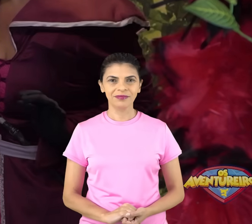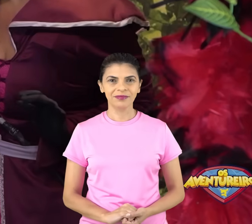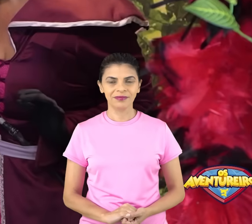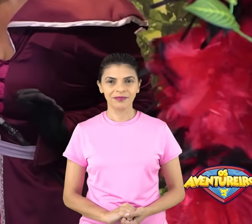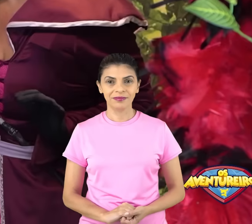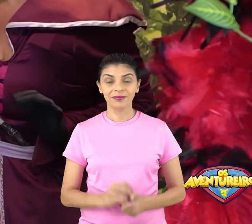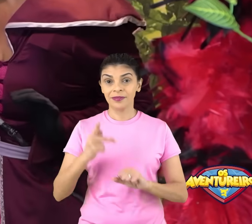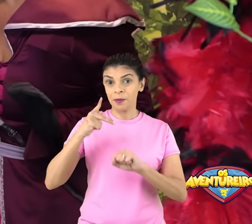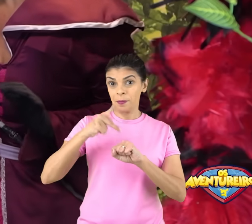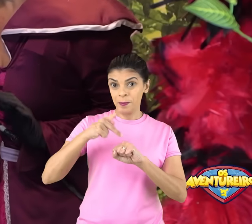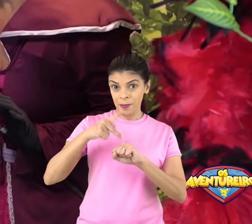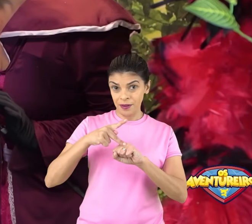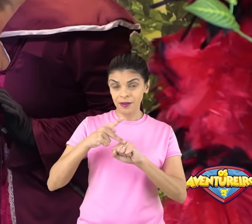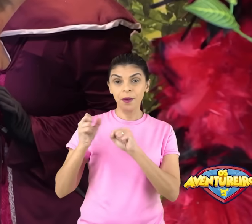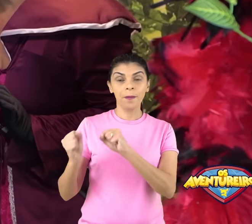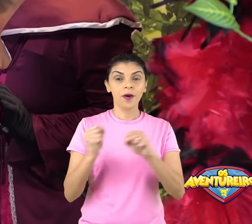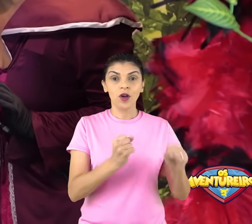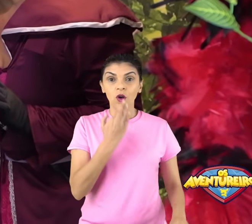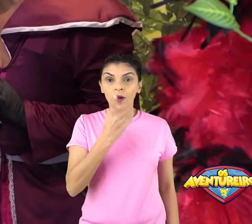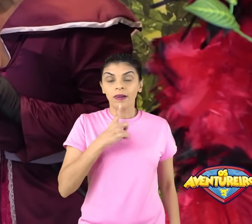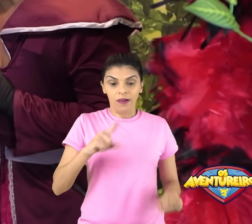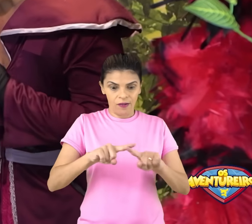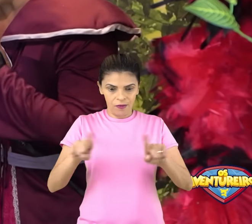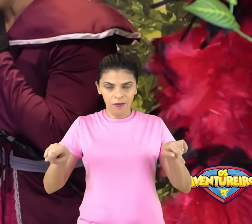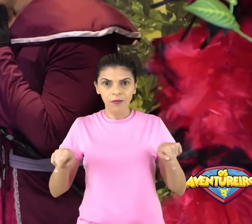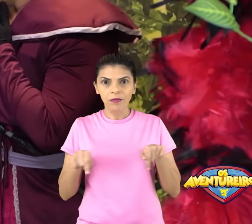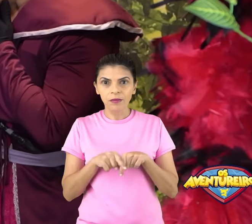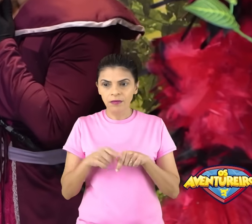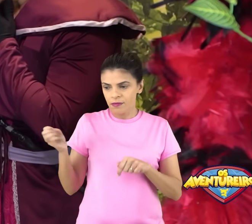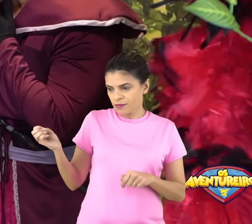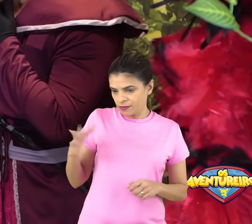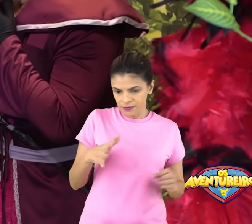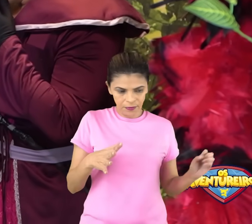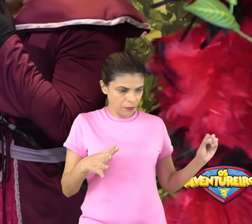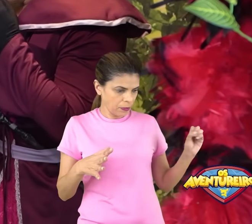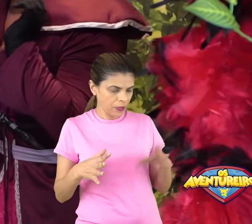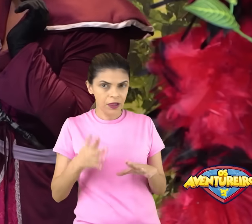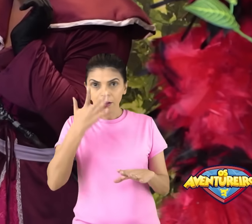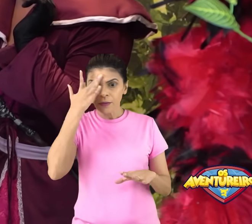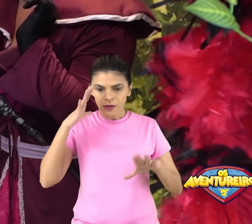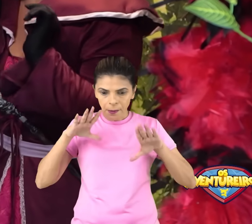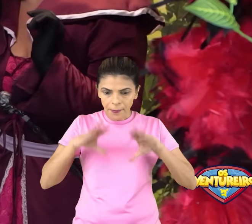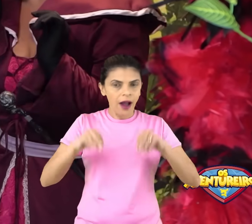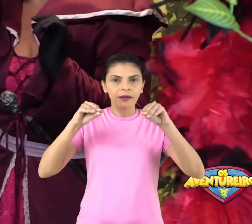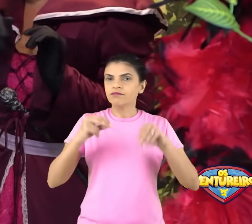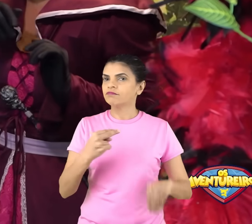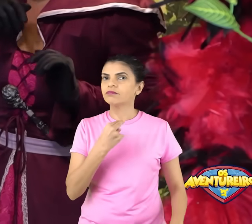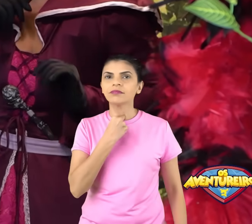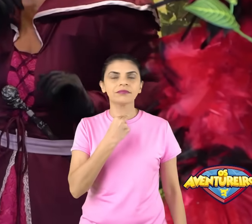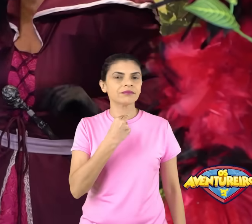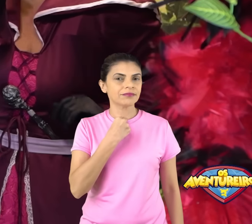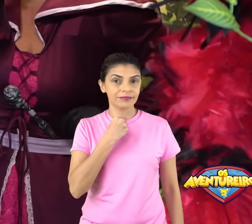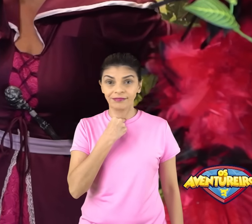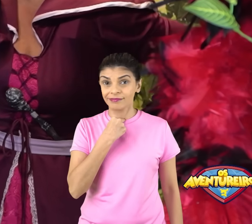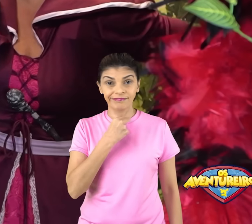A Pedra do Poder Colorida tá dentro de uma sala com laser. E ninguém pode encostar nesse laser,